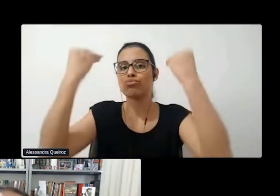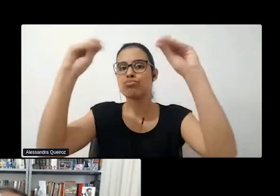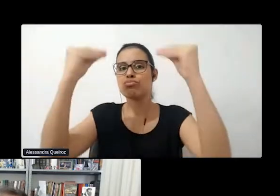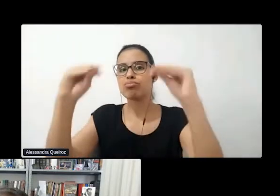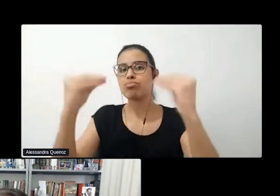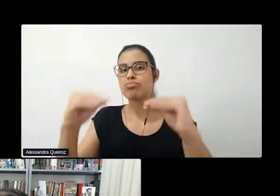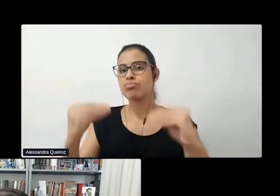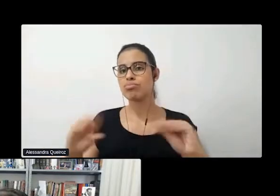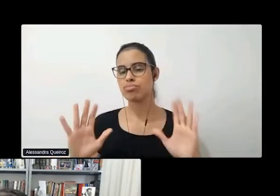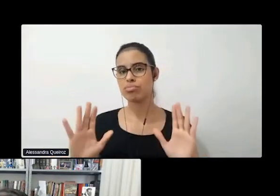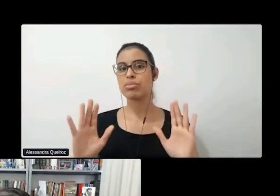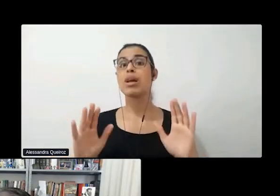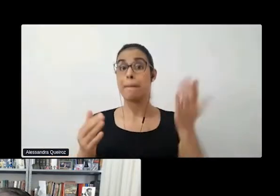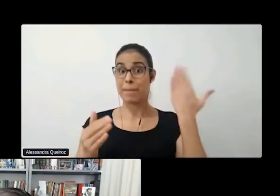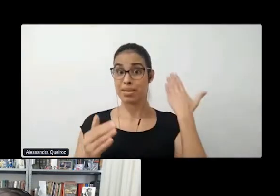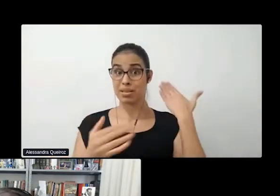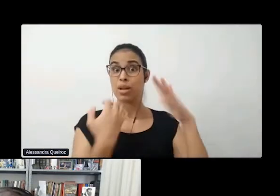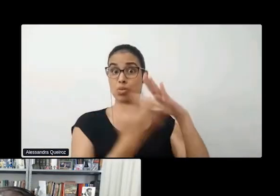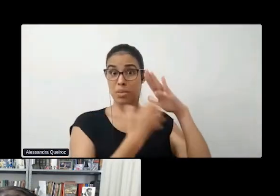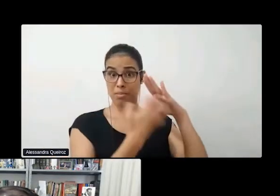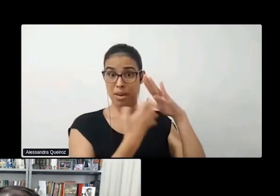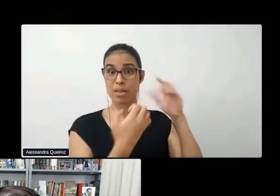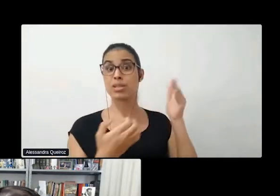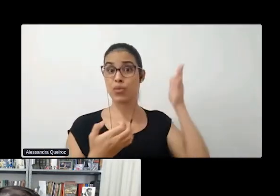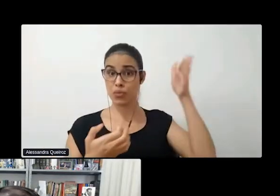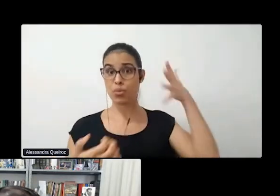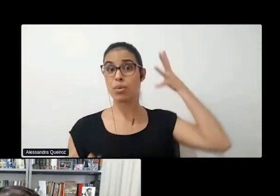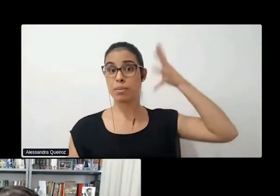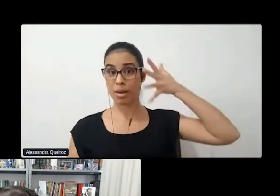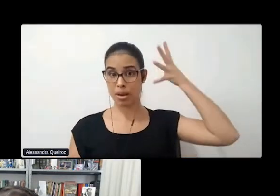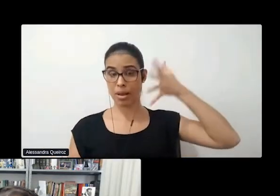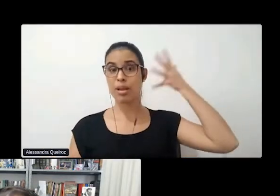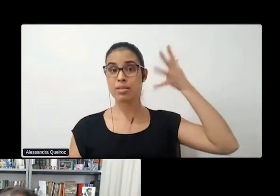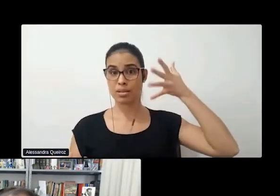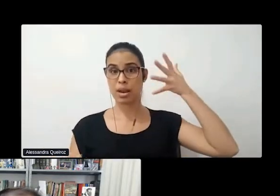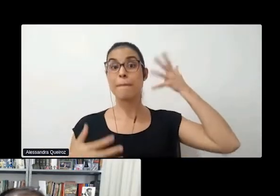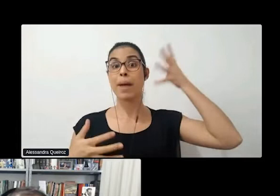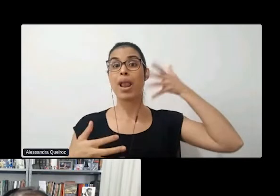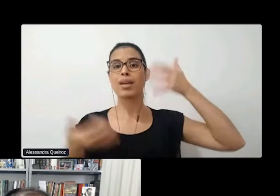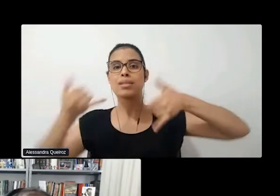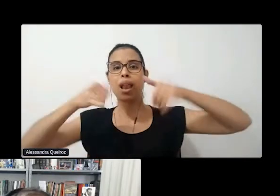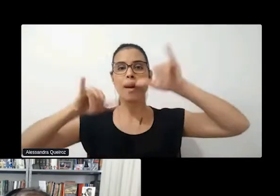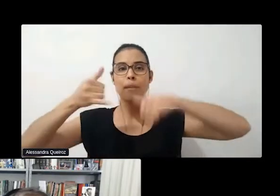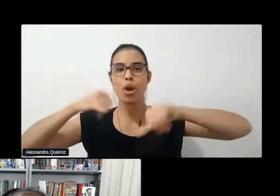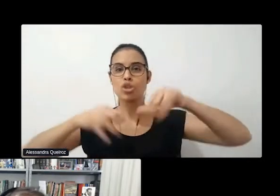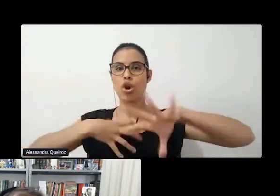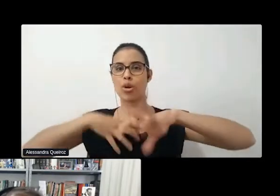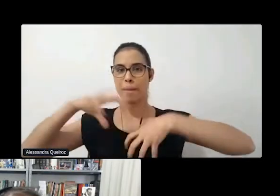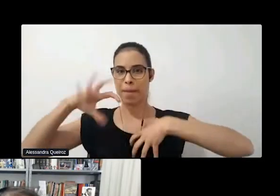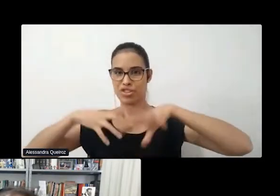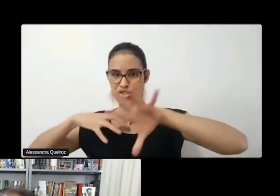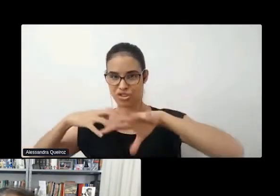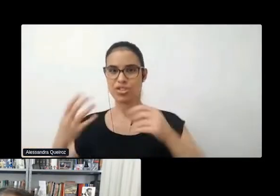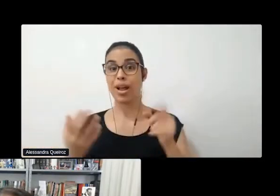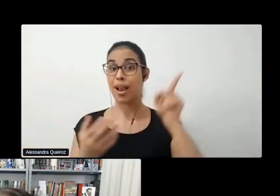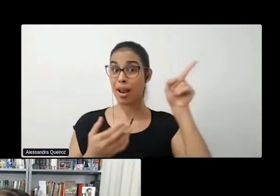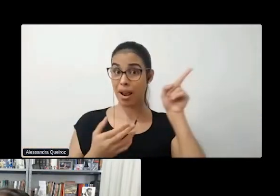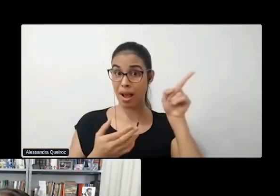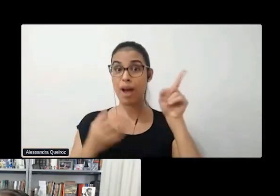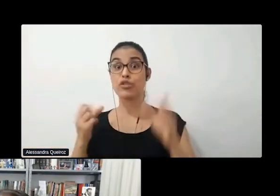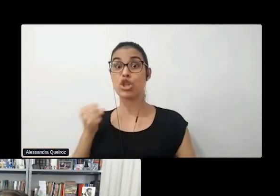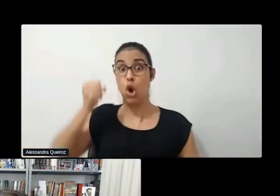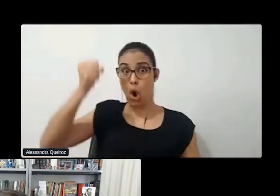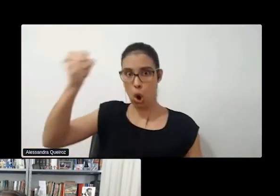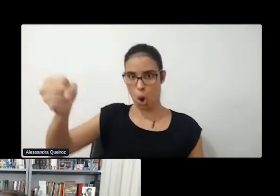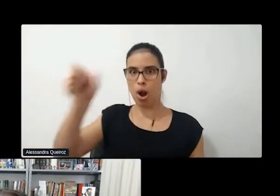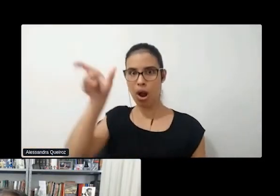vez, eu fiz uma palestra, que a gente chama esse tipo de palestra de laboratório de empatia, onde que você coloca a pessoa ali